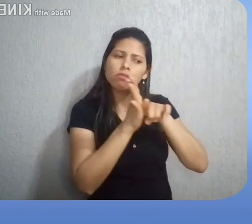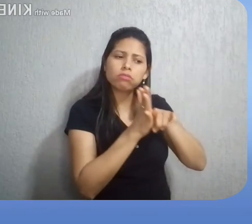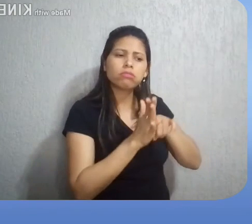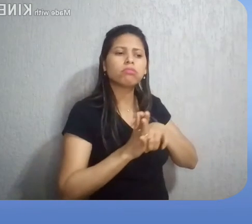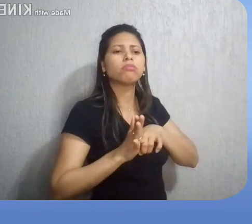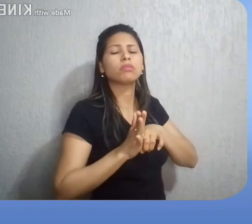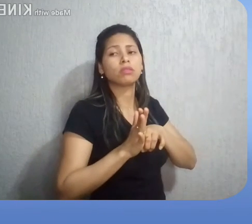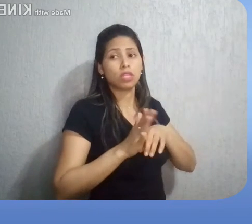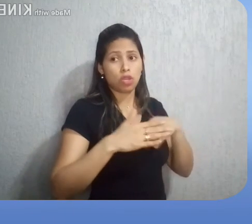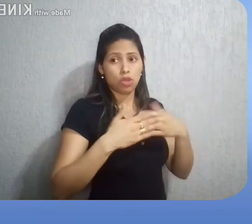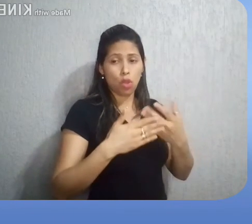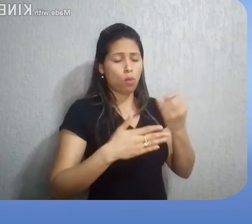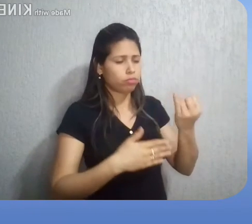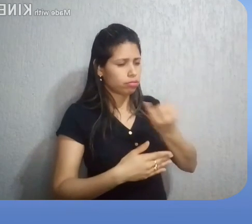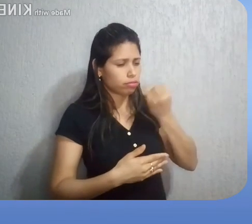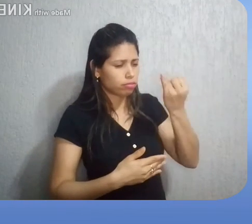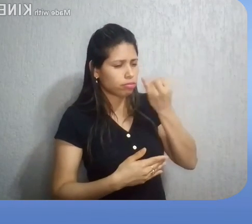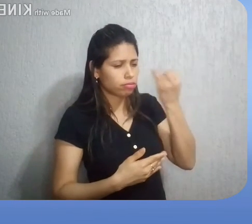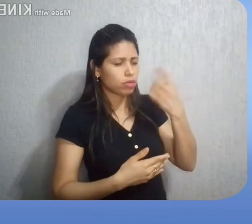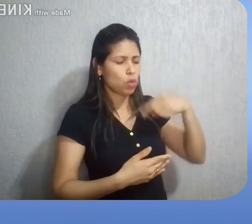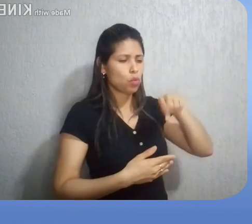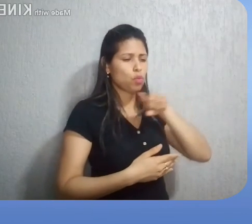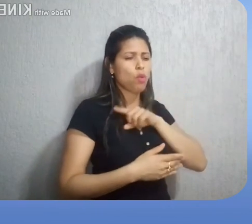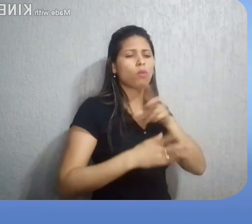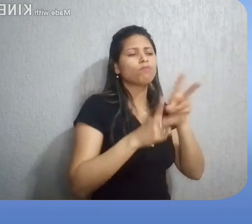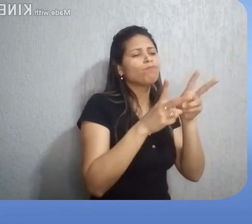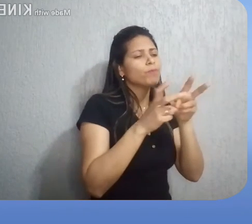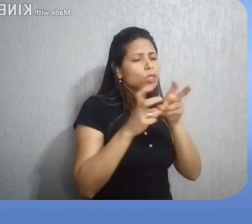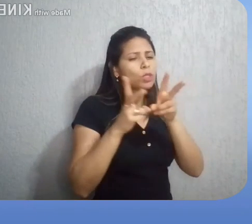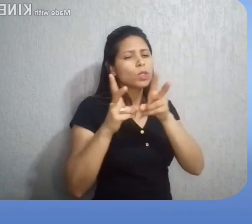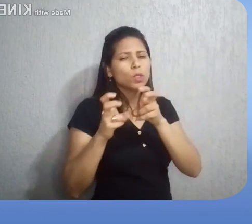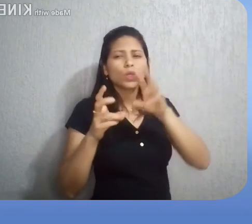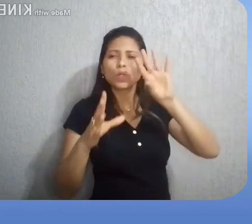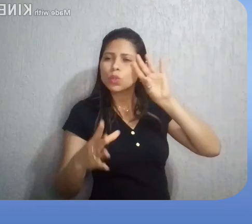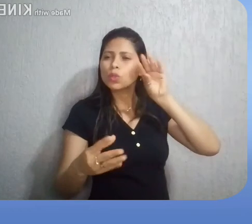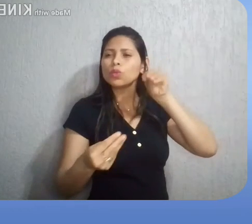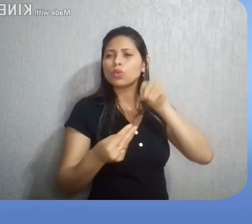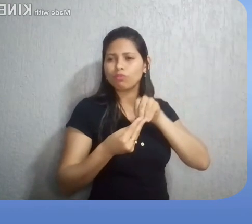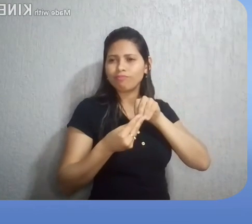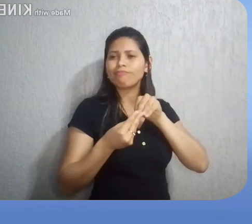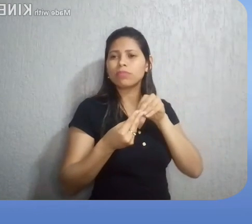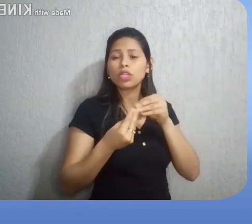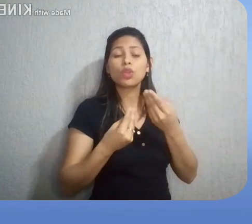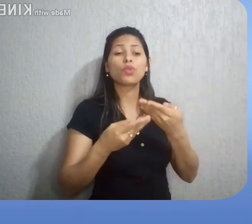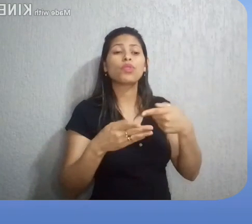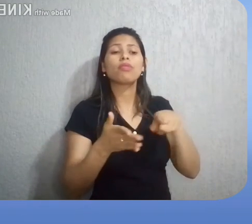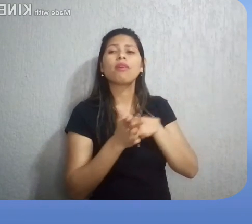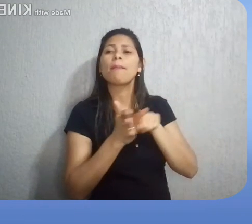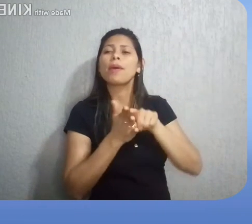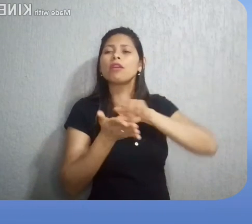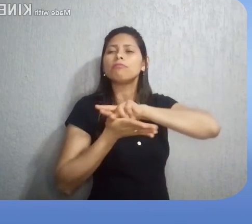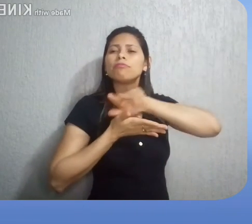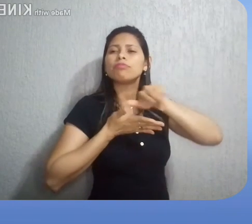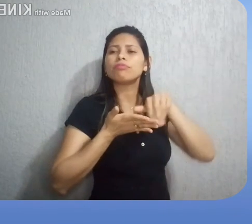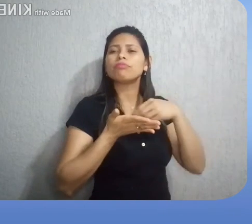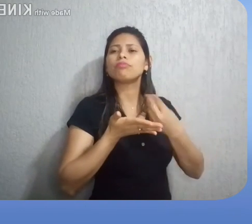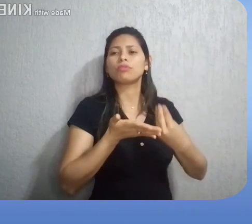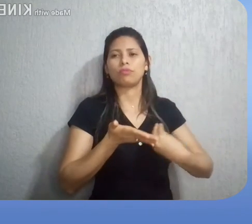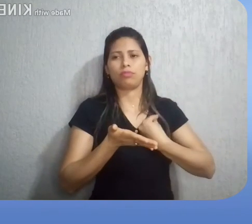e é é uma excelente forma da